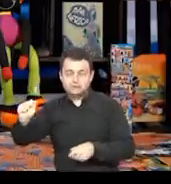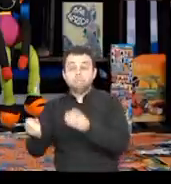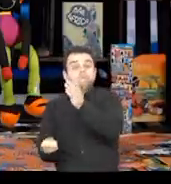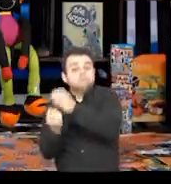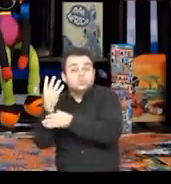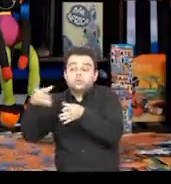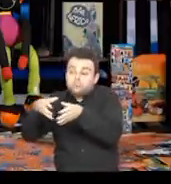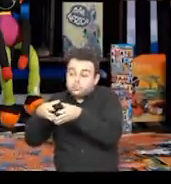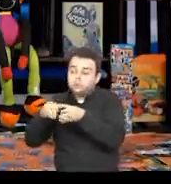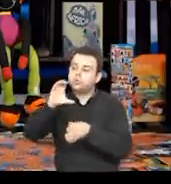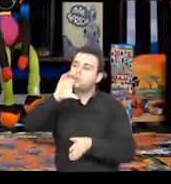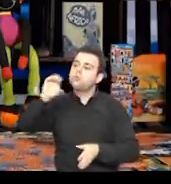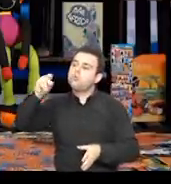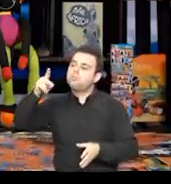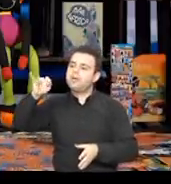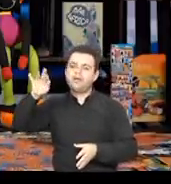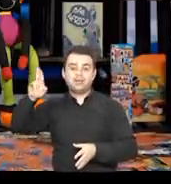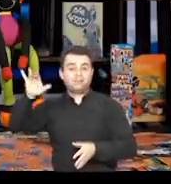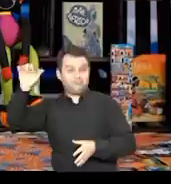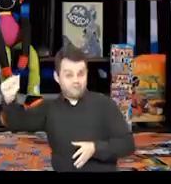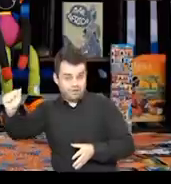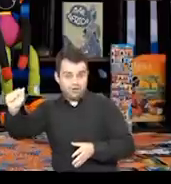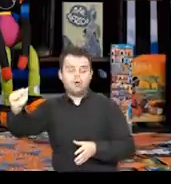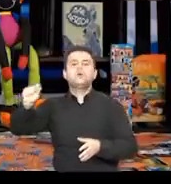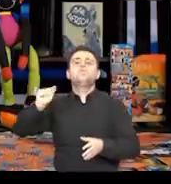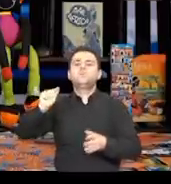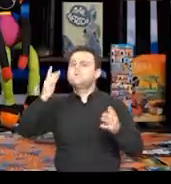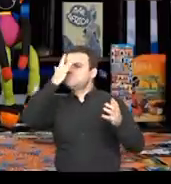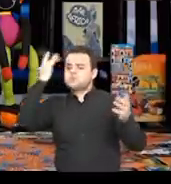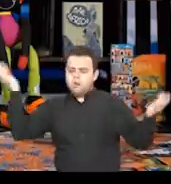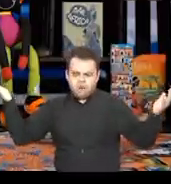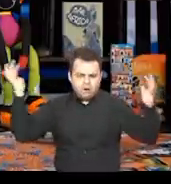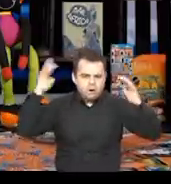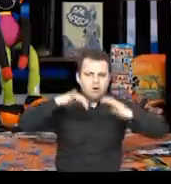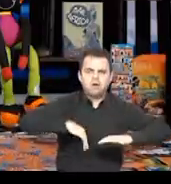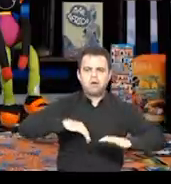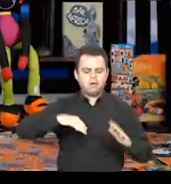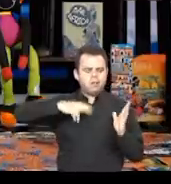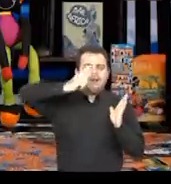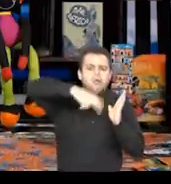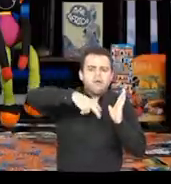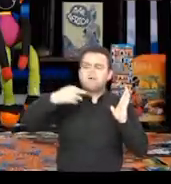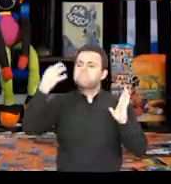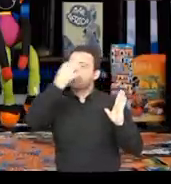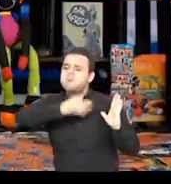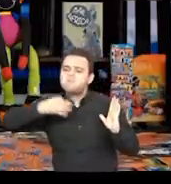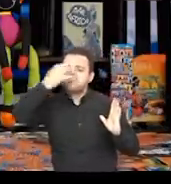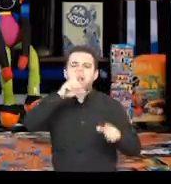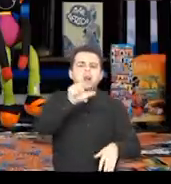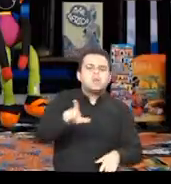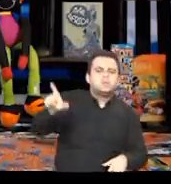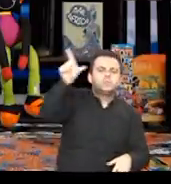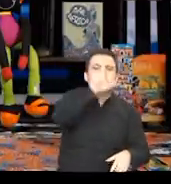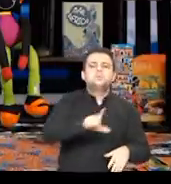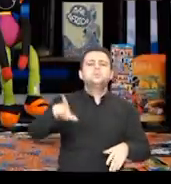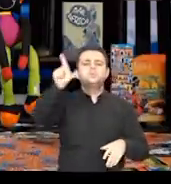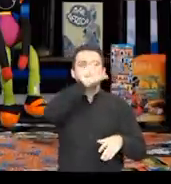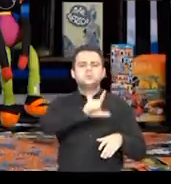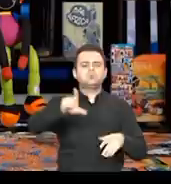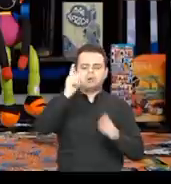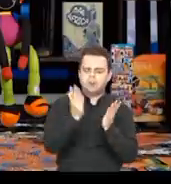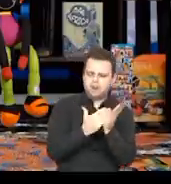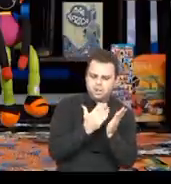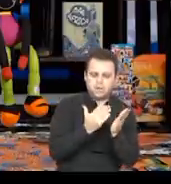acontecem saraus literários que visam fomentar a leitura e a escrita, especialmente no meio dos jovens. Mas não pense que